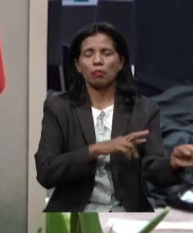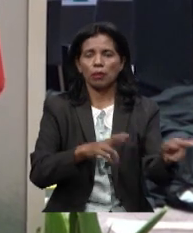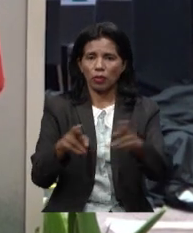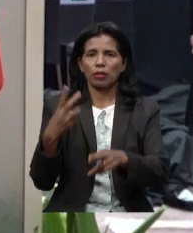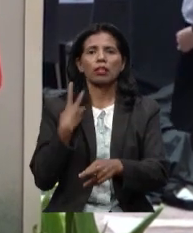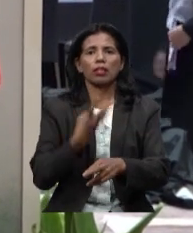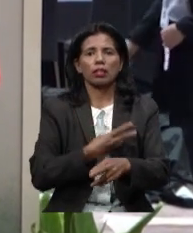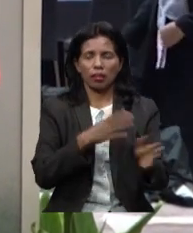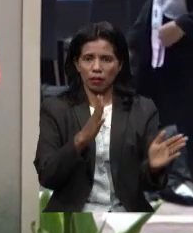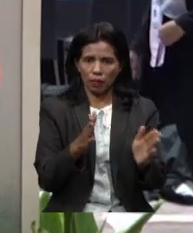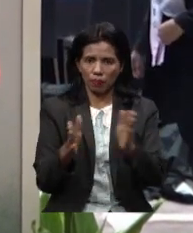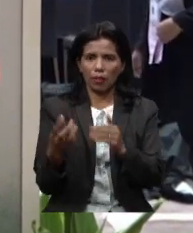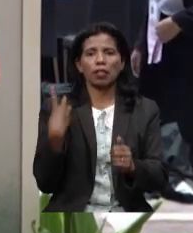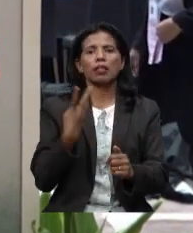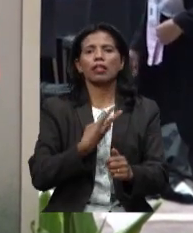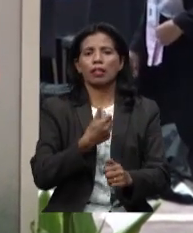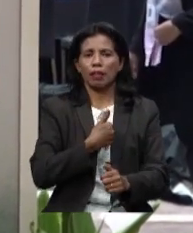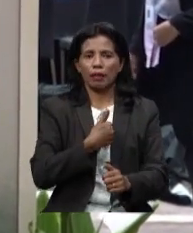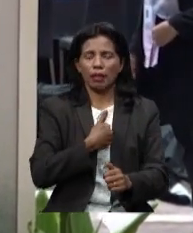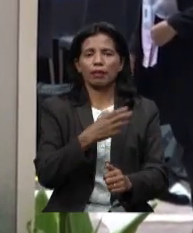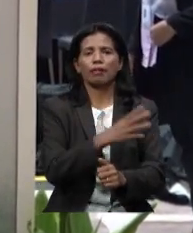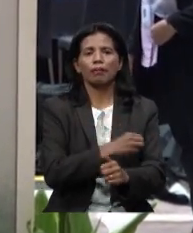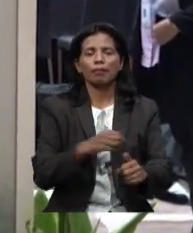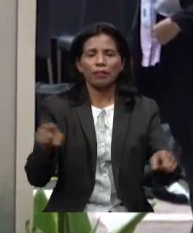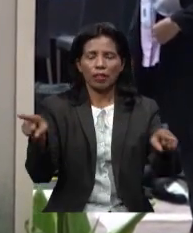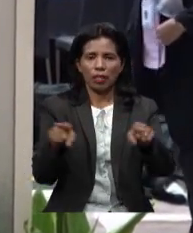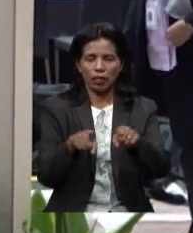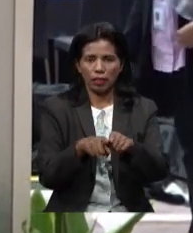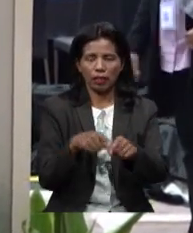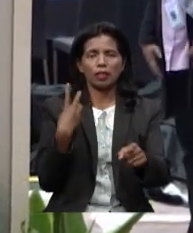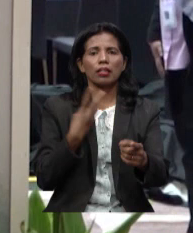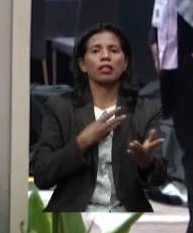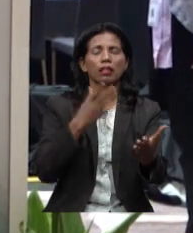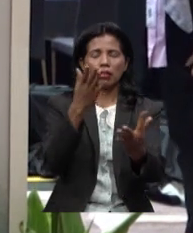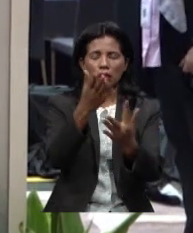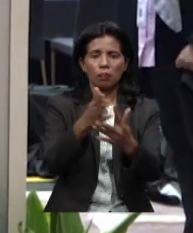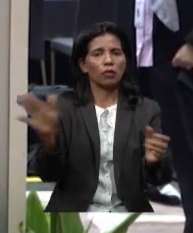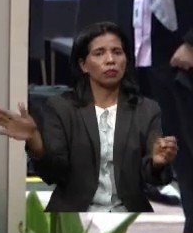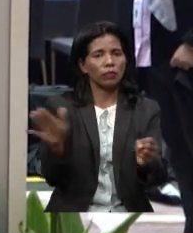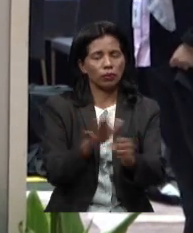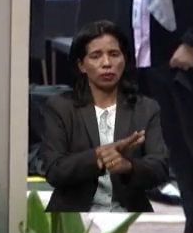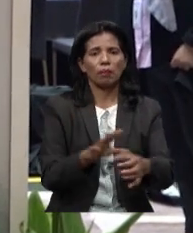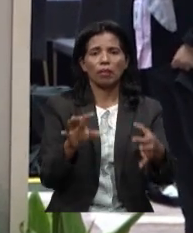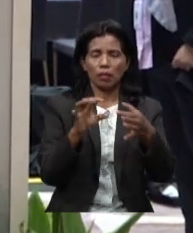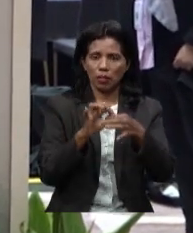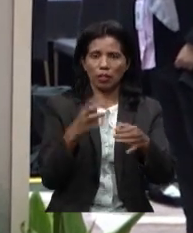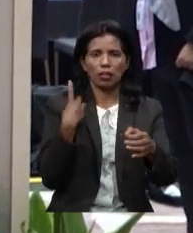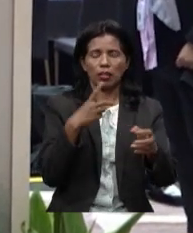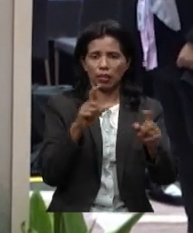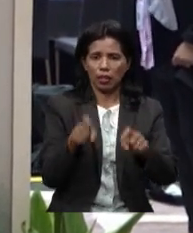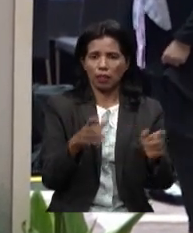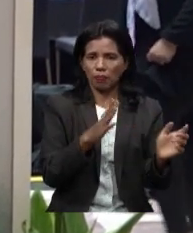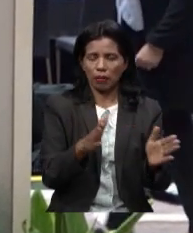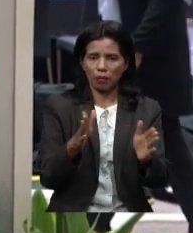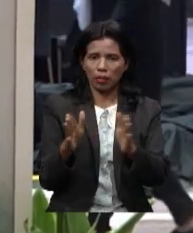tem que prepara tane an anesa a tutama ba full member kari e tau tenga prepara de uliu iha